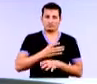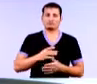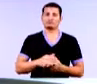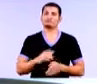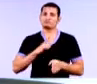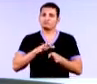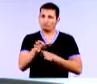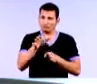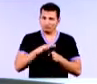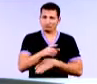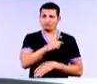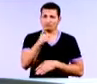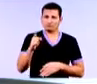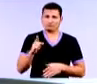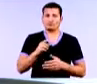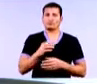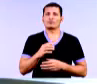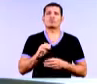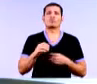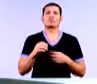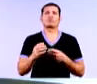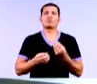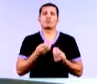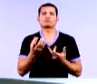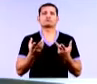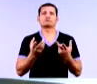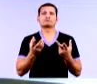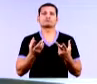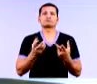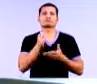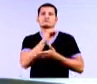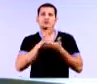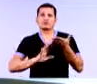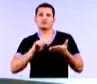para você qual o texto que vem em seguida,